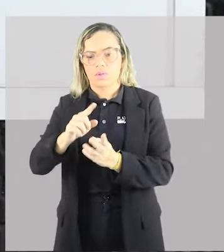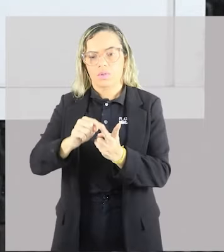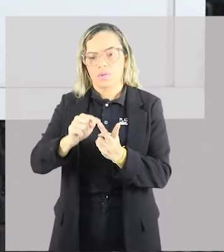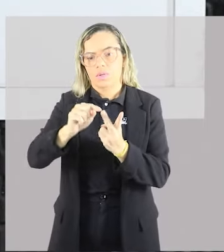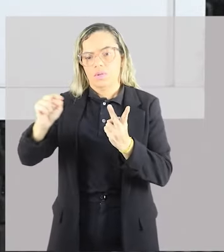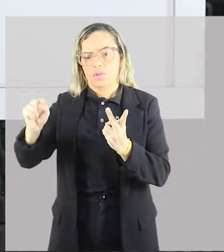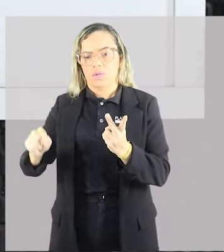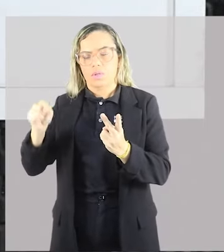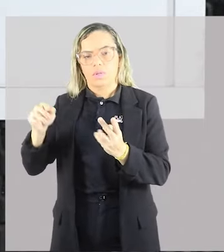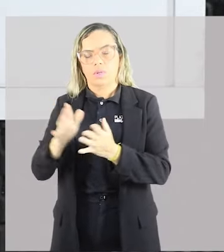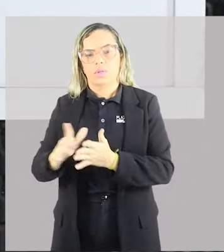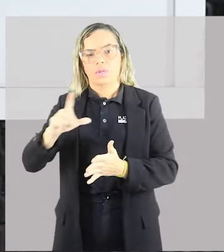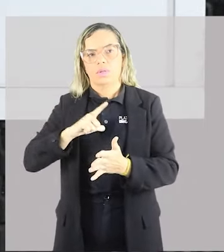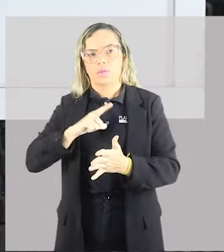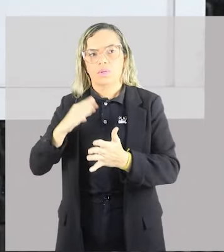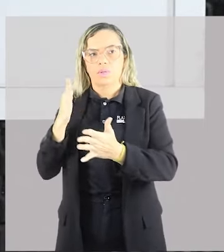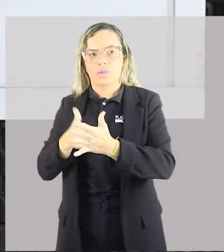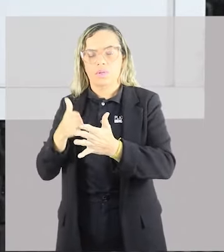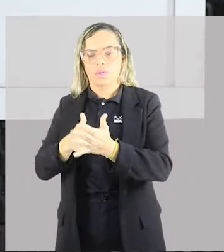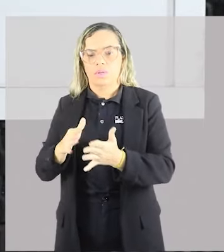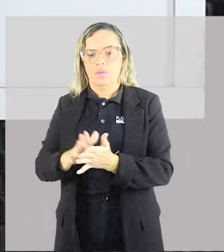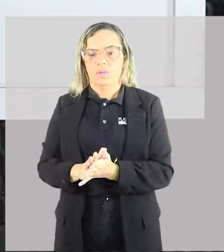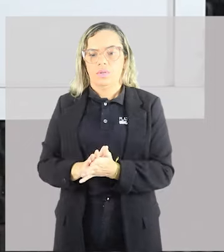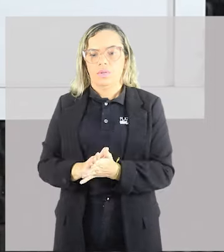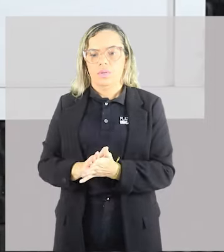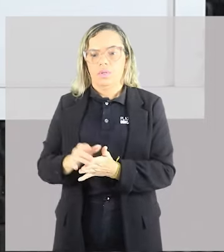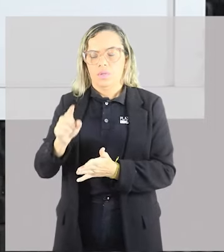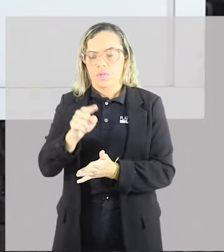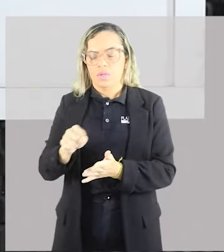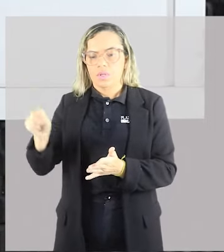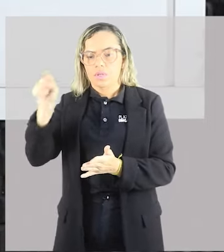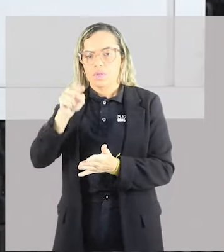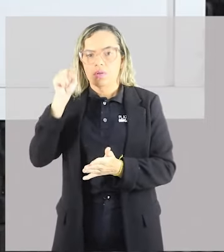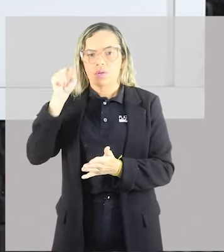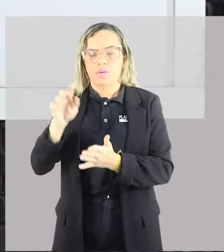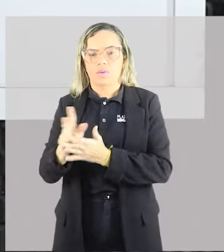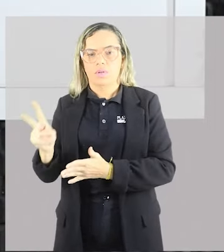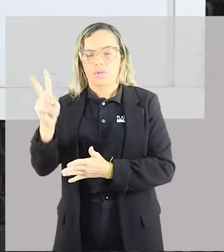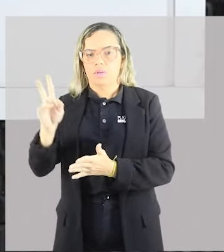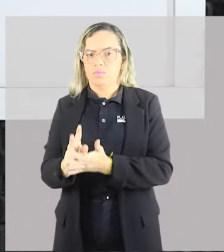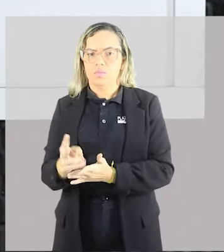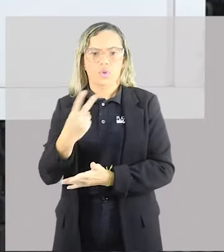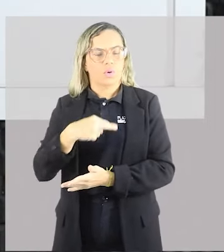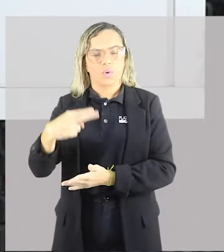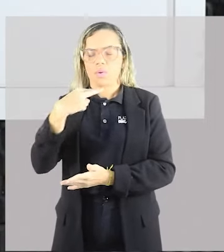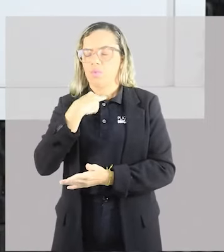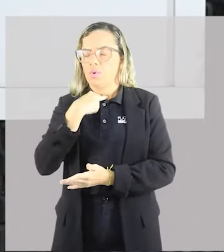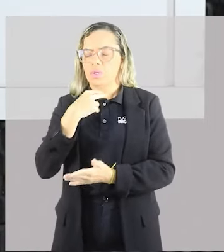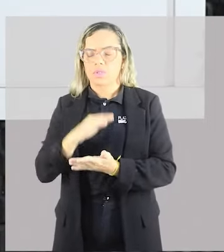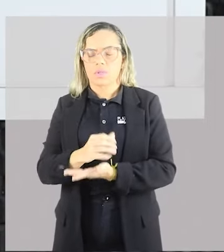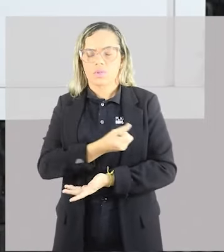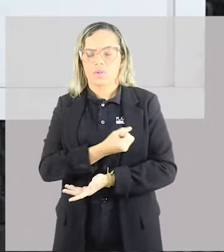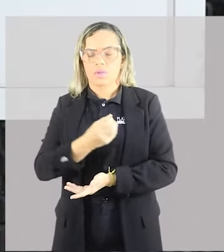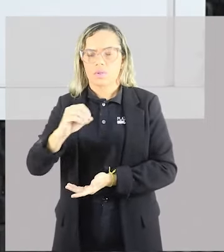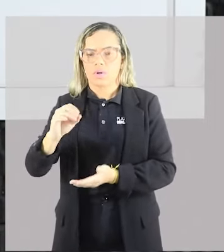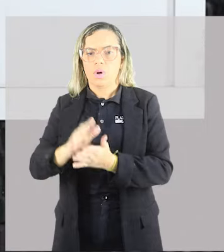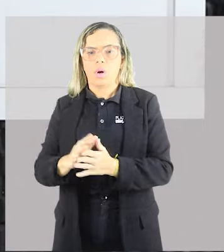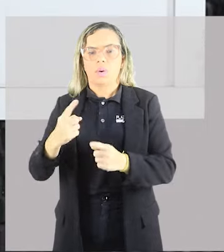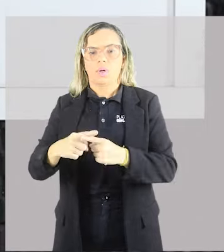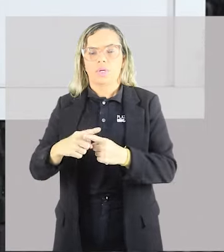aqui primeiro que esse valor aqui não pode ser zero porque não existe divisão por zero e outra